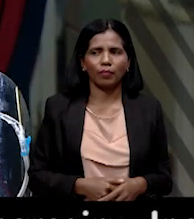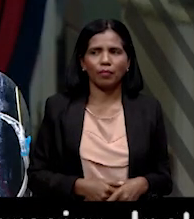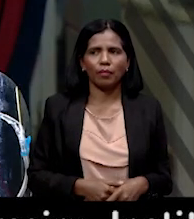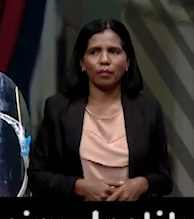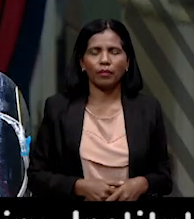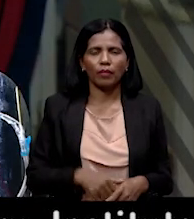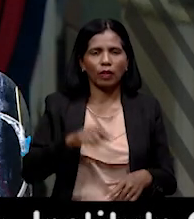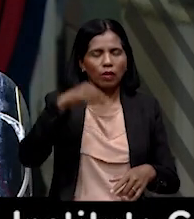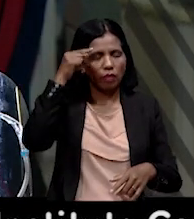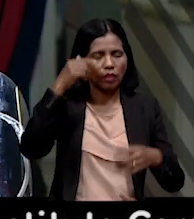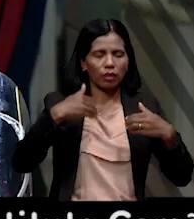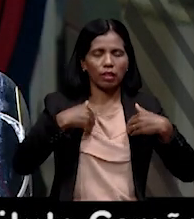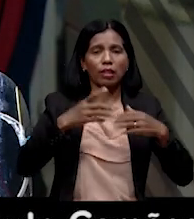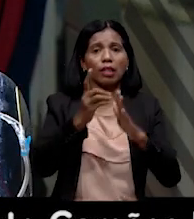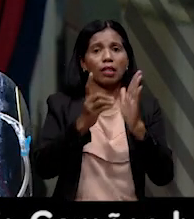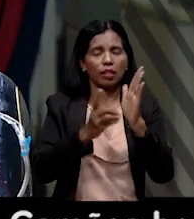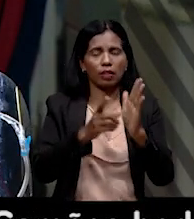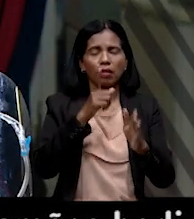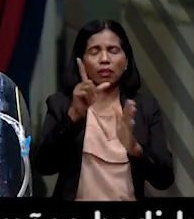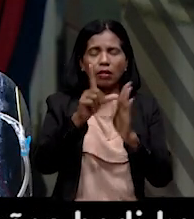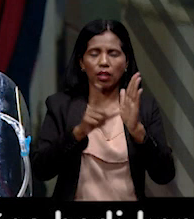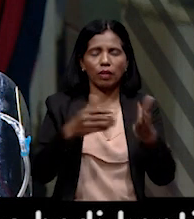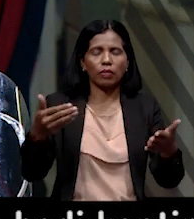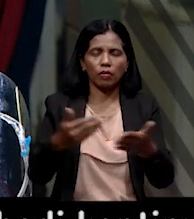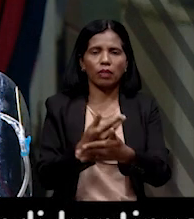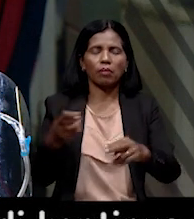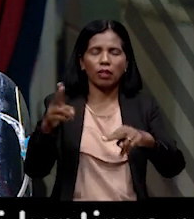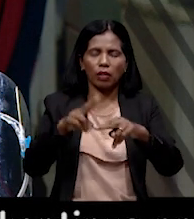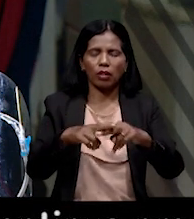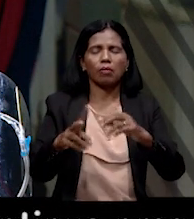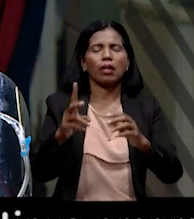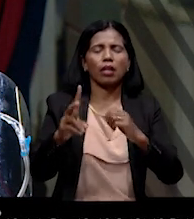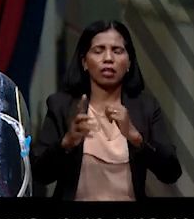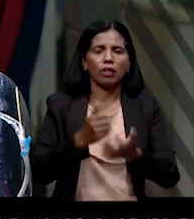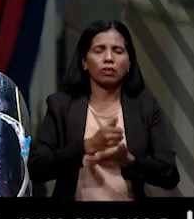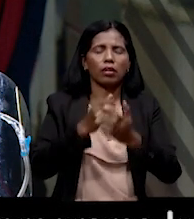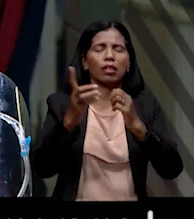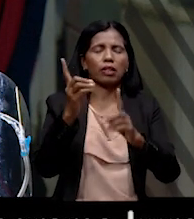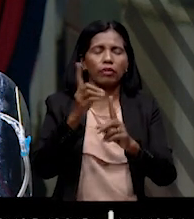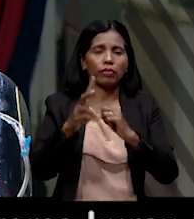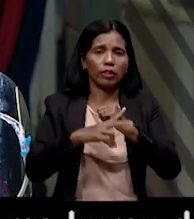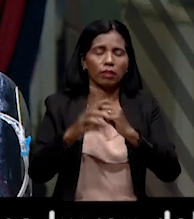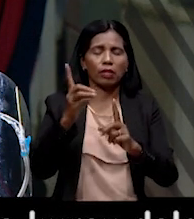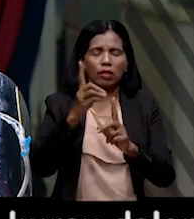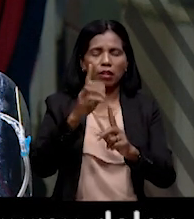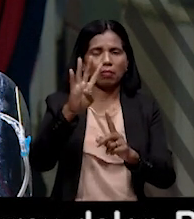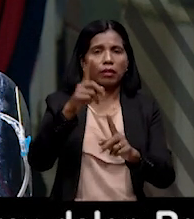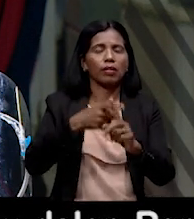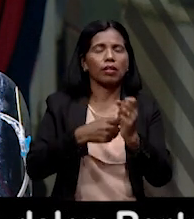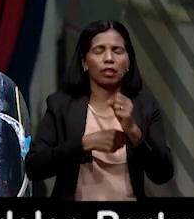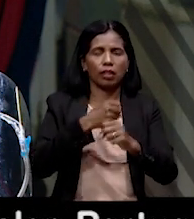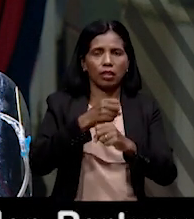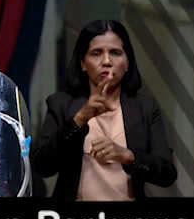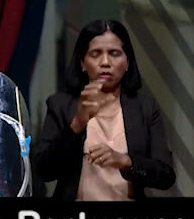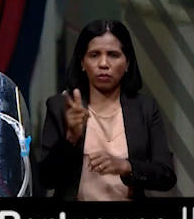Governo Iona decretou lei FON, atualmente a TAN apoio para vítima e inundação em Loronhato, Fulan Gabriel, Tinangri Honrua, Rua Nolo Resende.